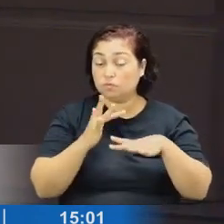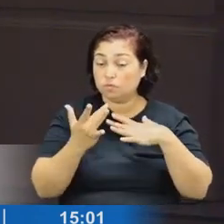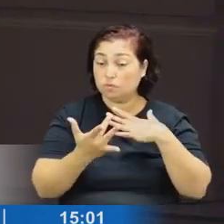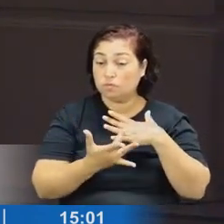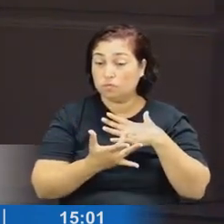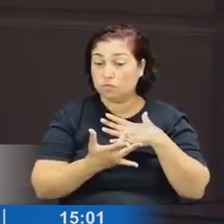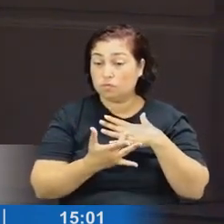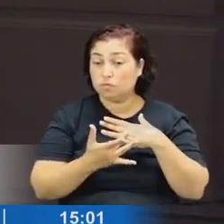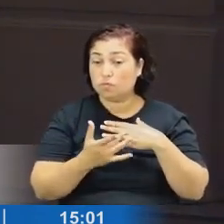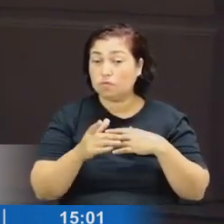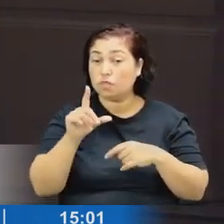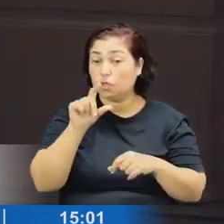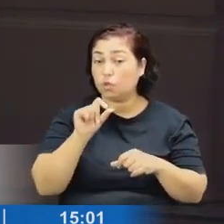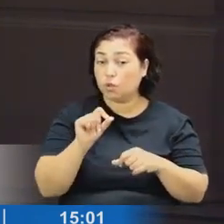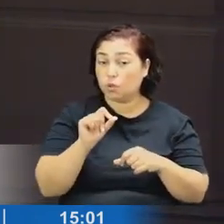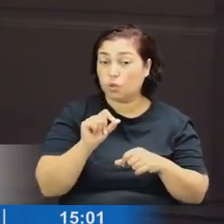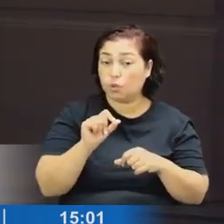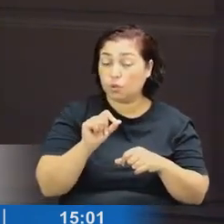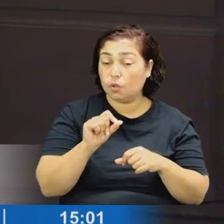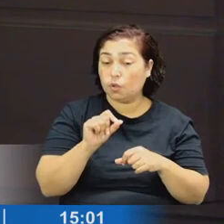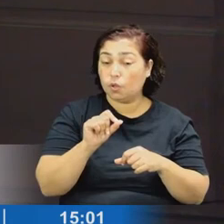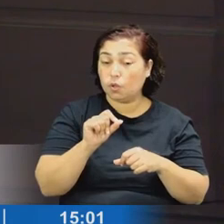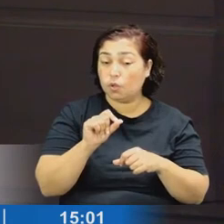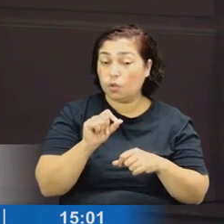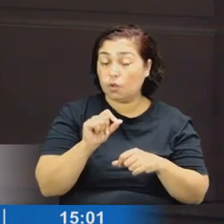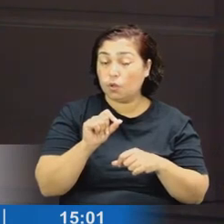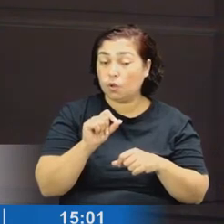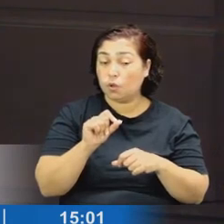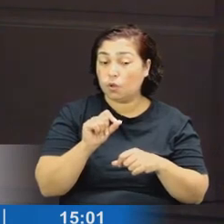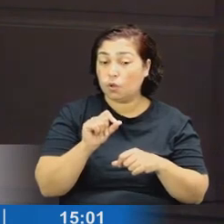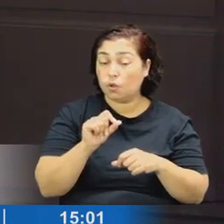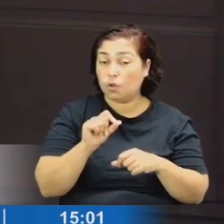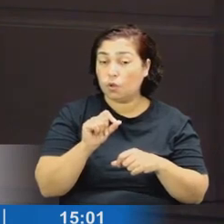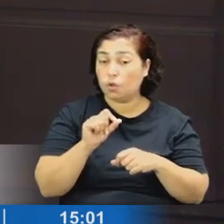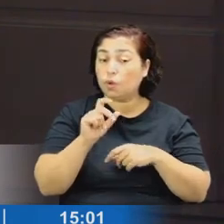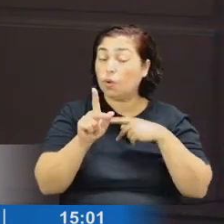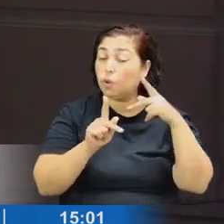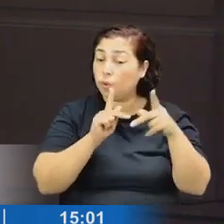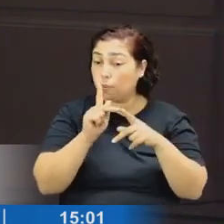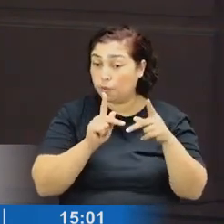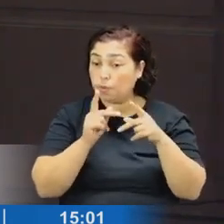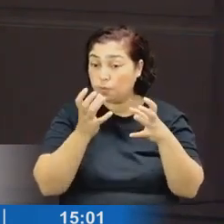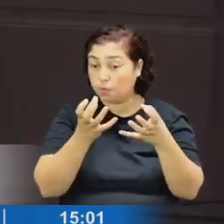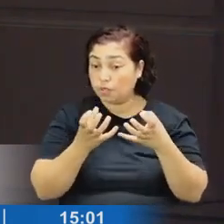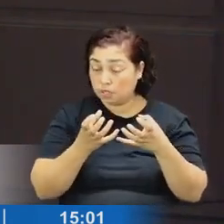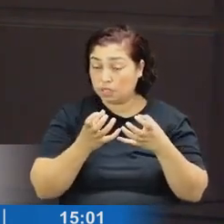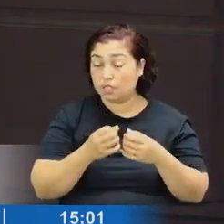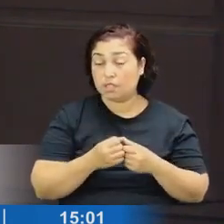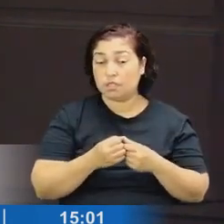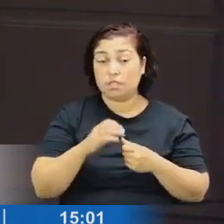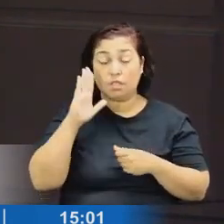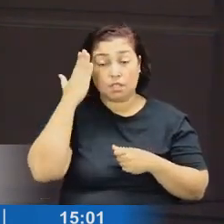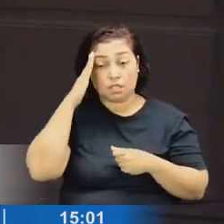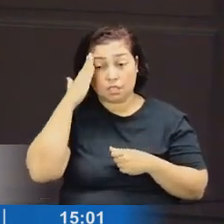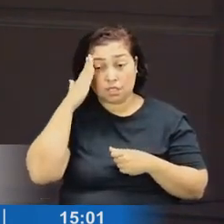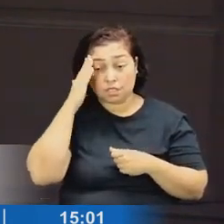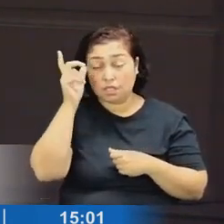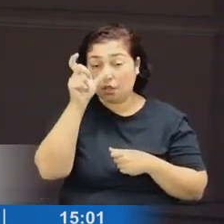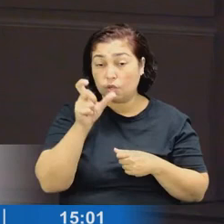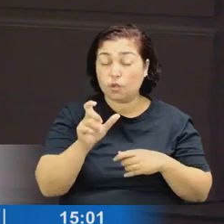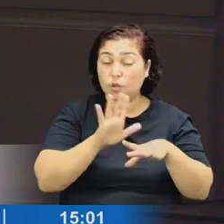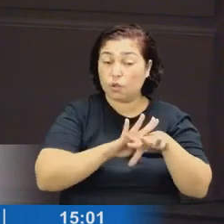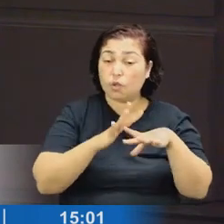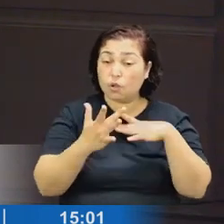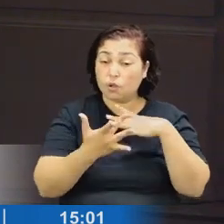tem pouco alcance para o público que você quer então é sobre isso é sobre entender o uso comportamento das pessoas nas